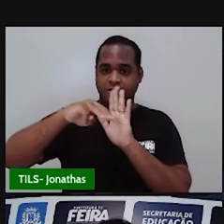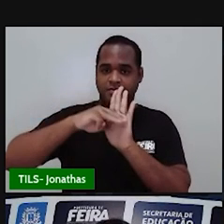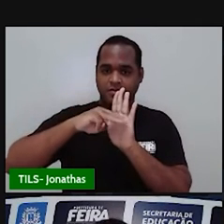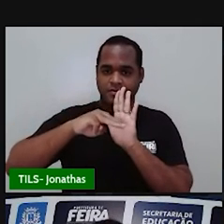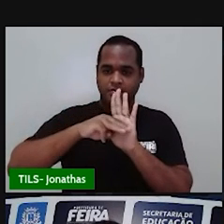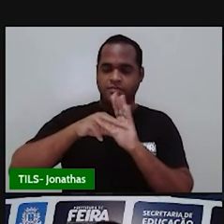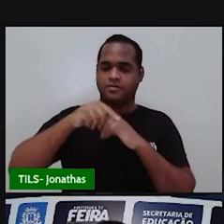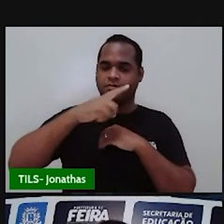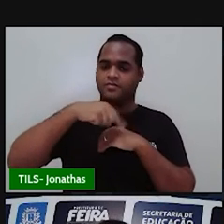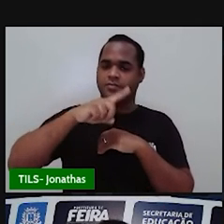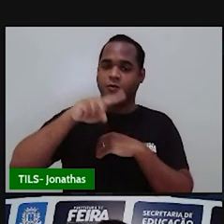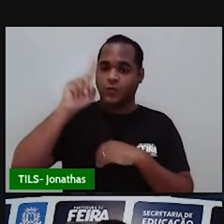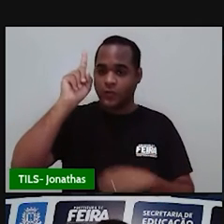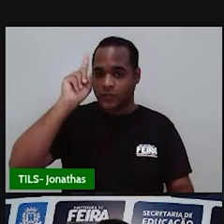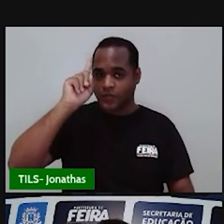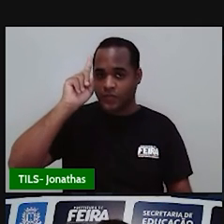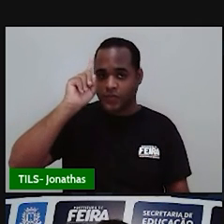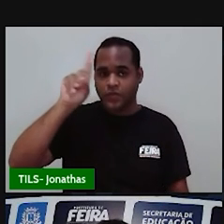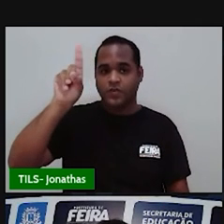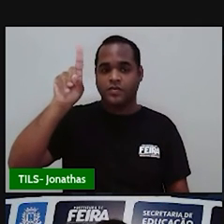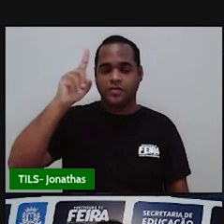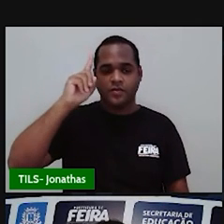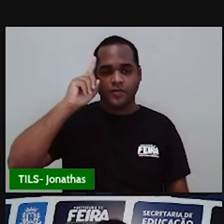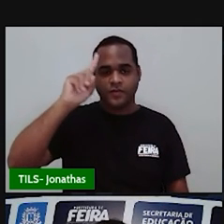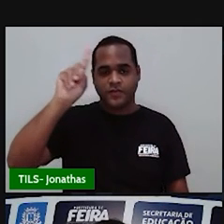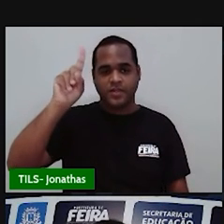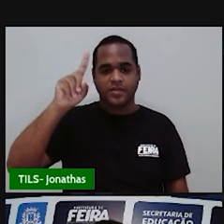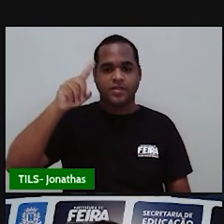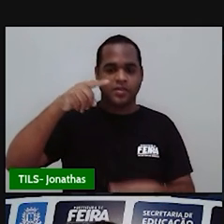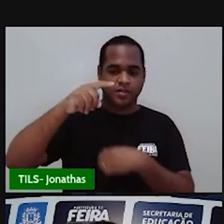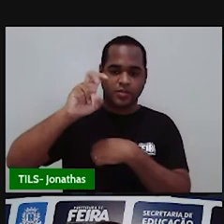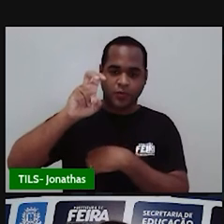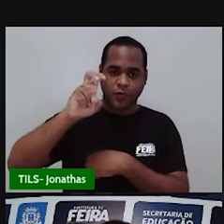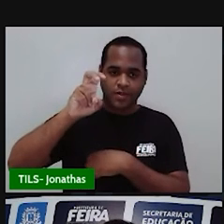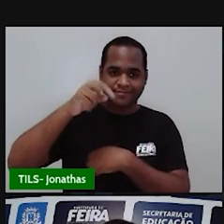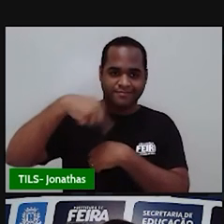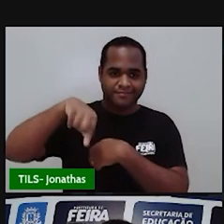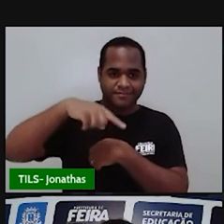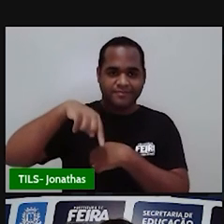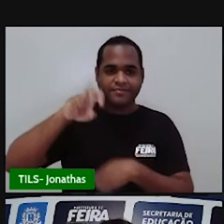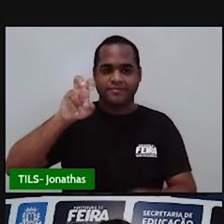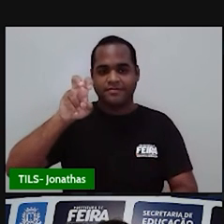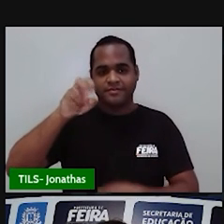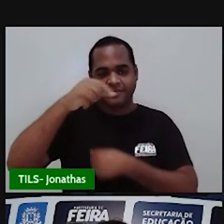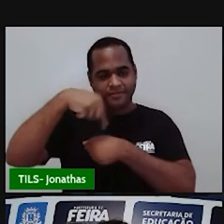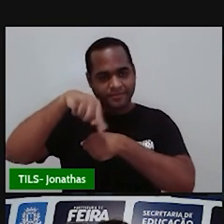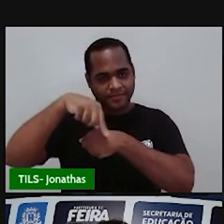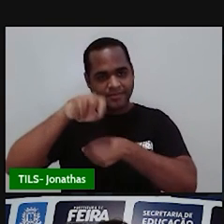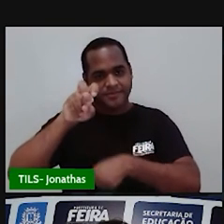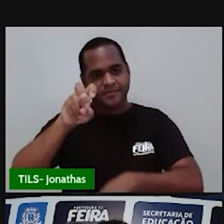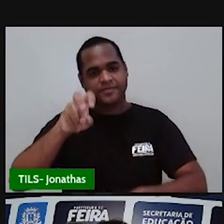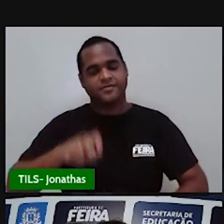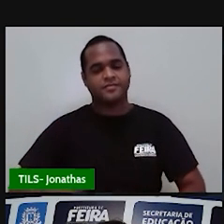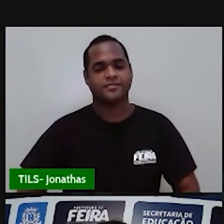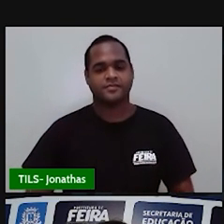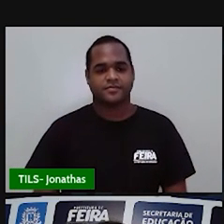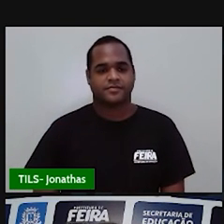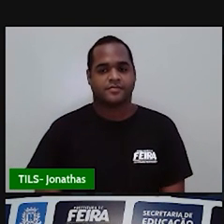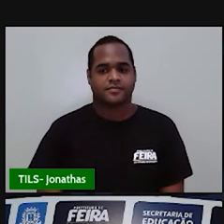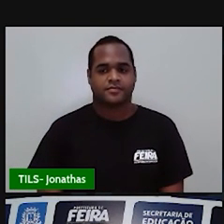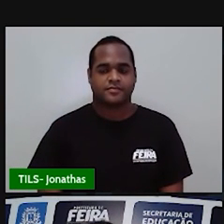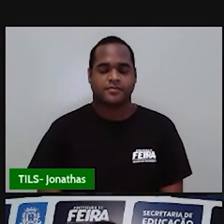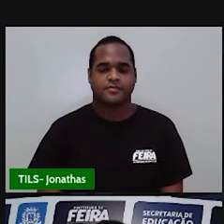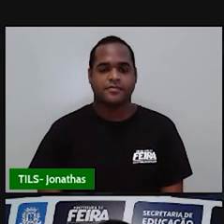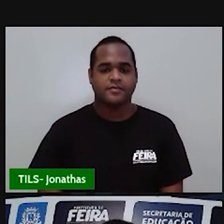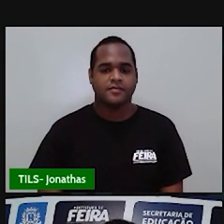cada lâmpada dessa fica ligado aí 5 horas por dia, certo?